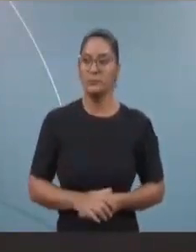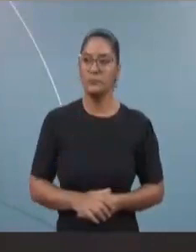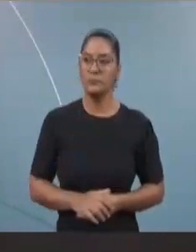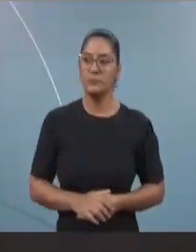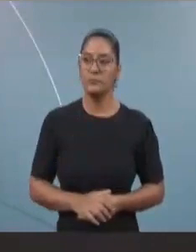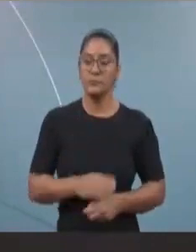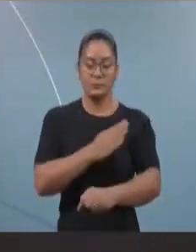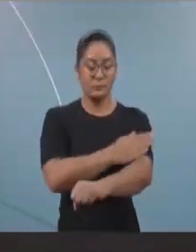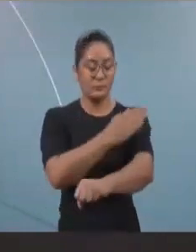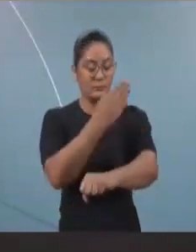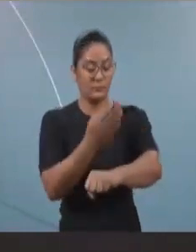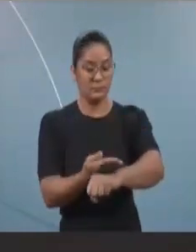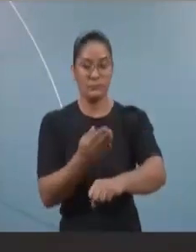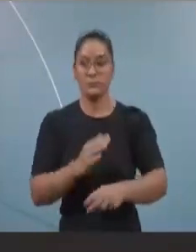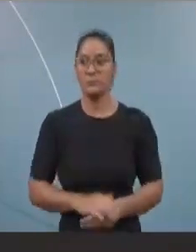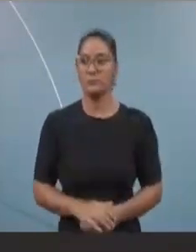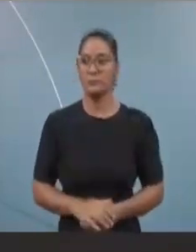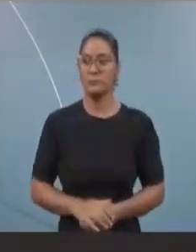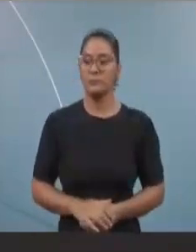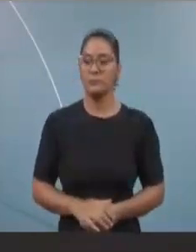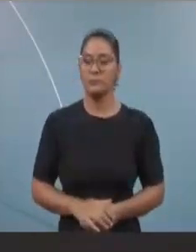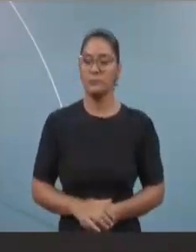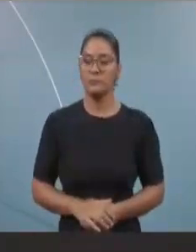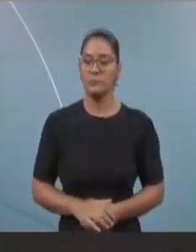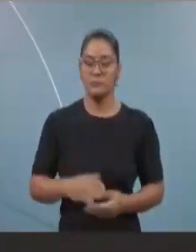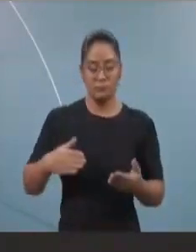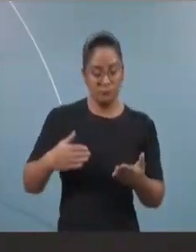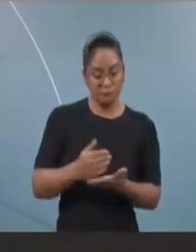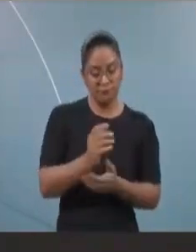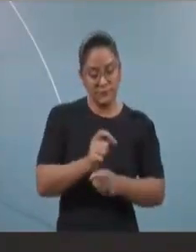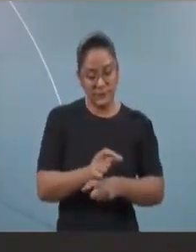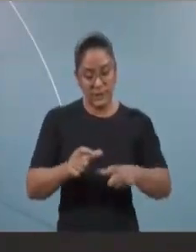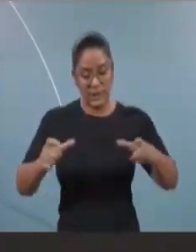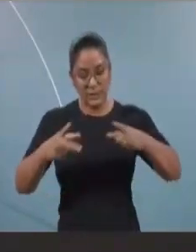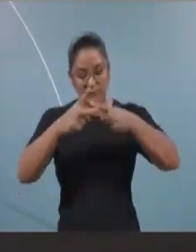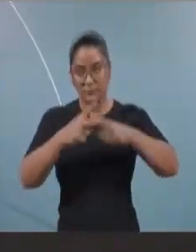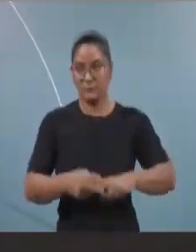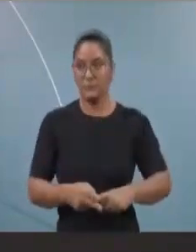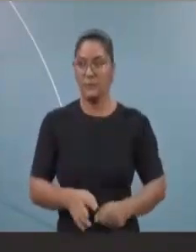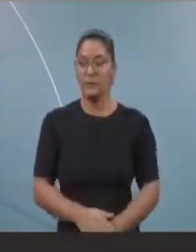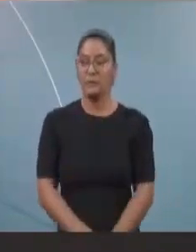do tempo integral essa escola Iria passar por uma grande